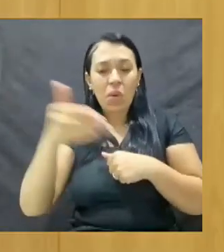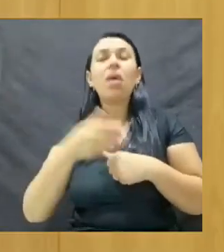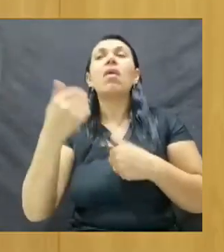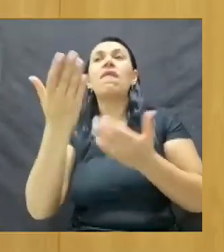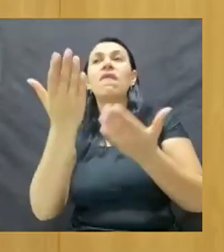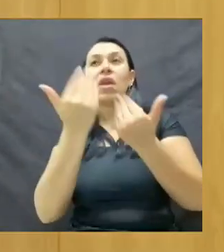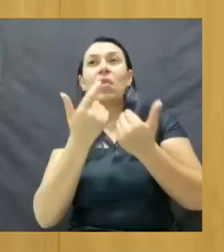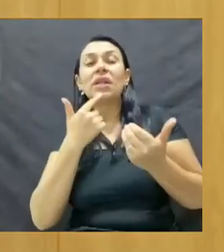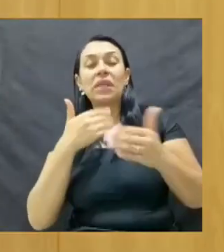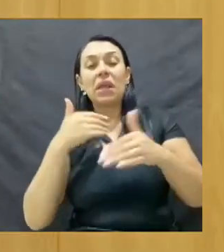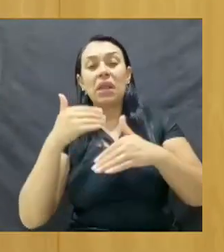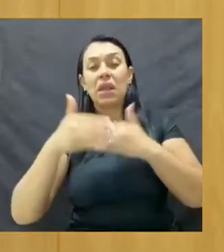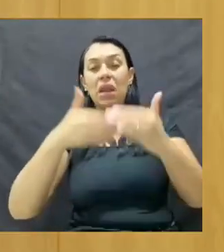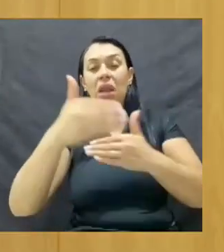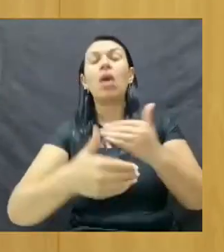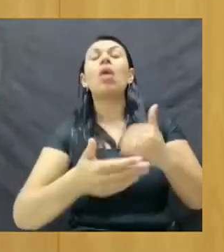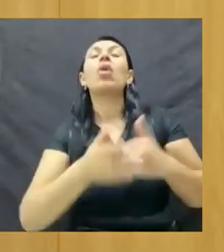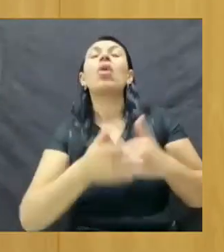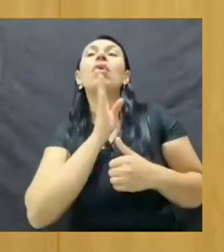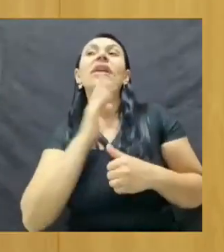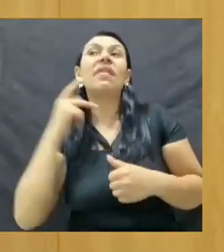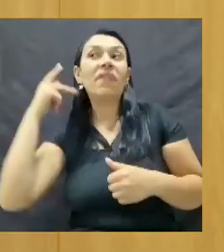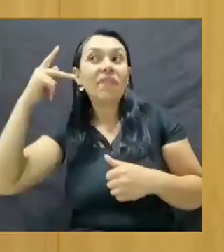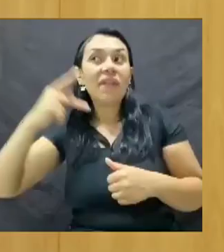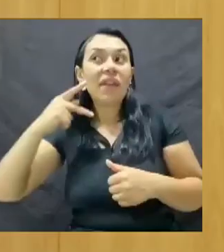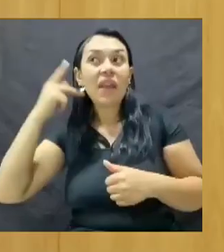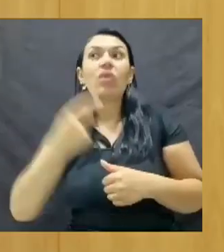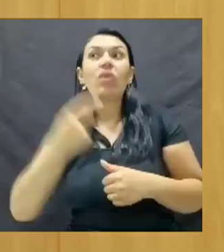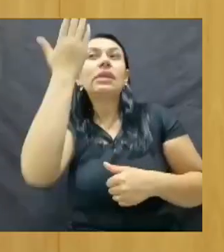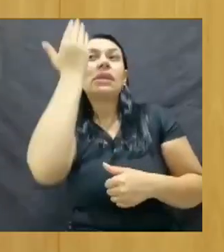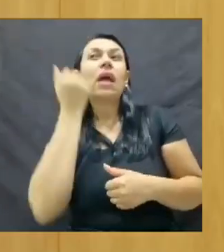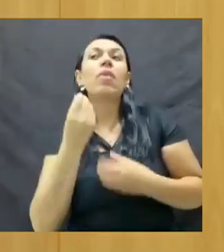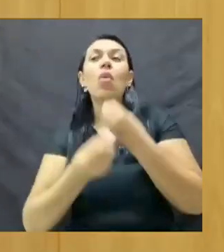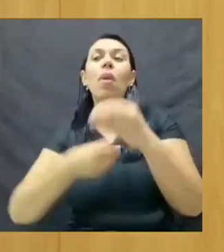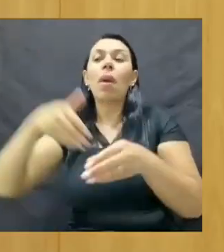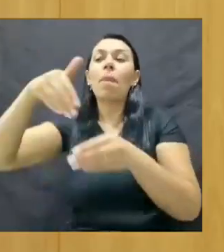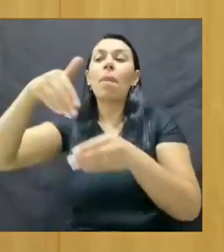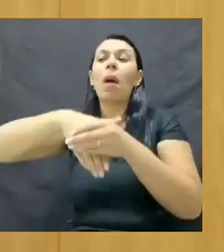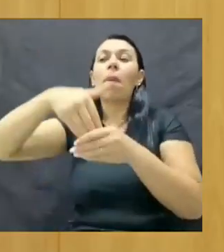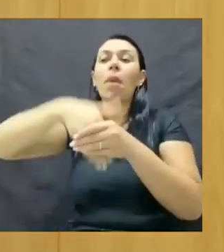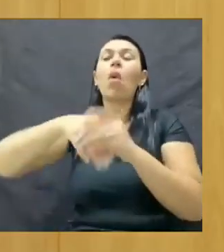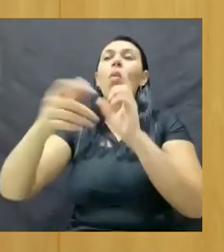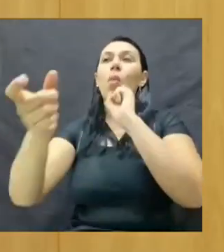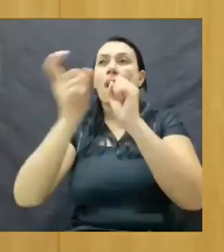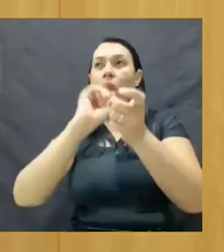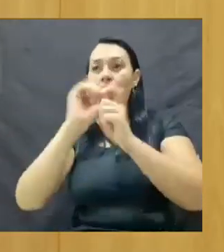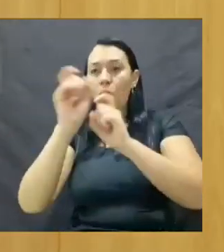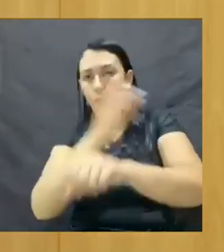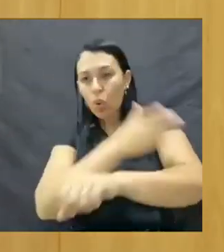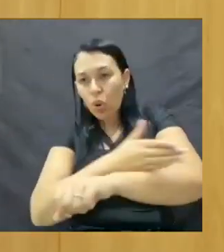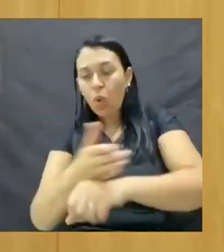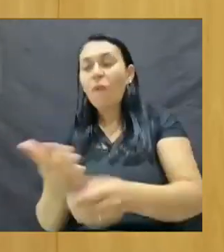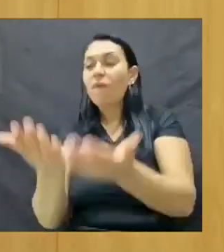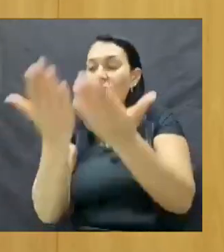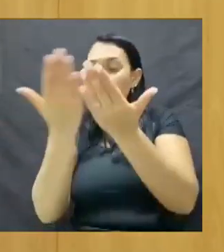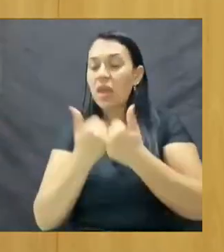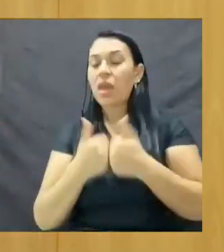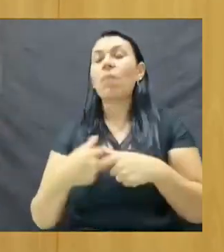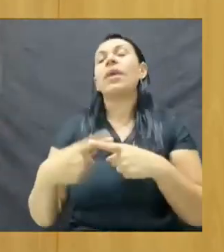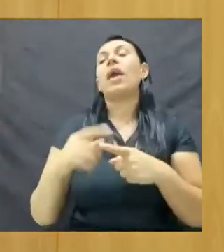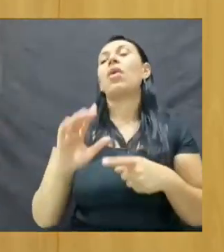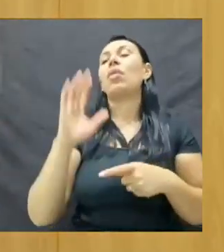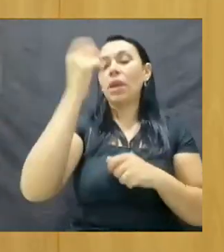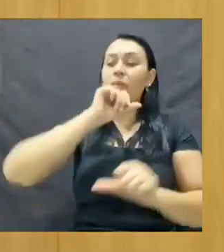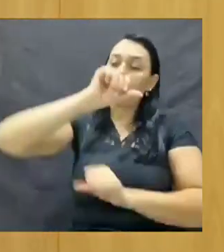saiba como é uma votação numa reunião ordinária, porque é aqui que acontece a mudança, sabe. Eu realmente acredito